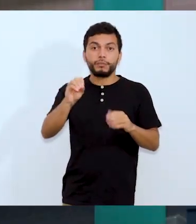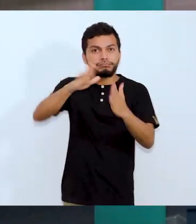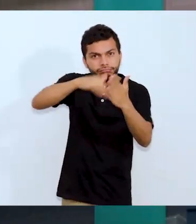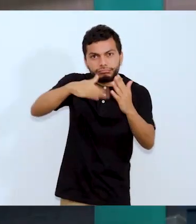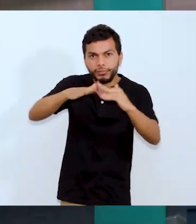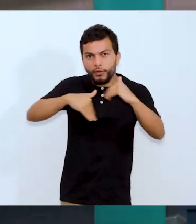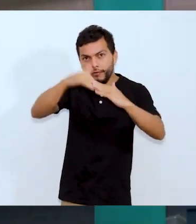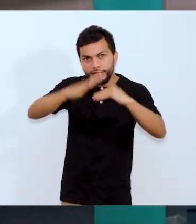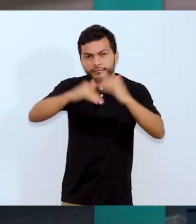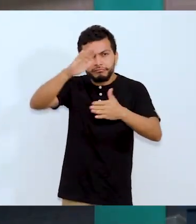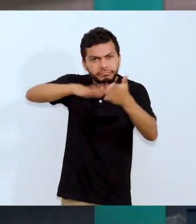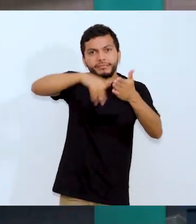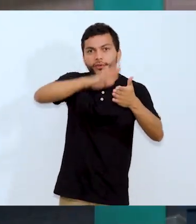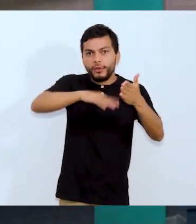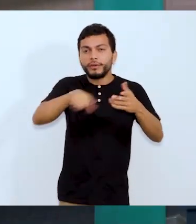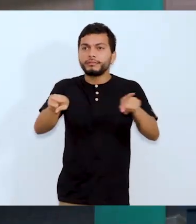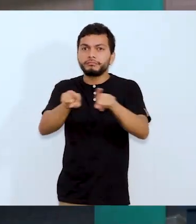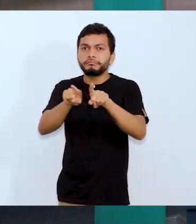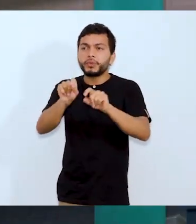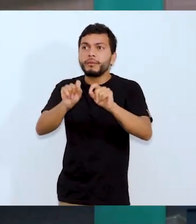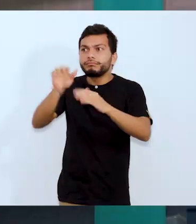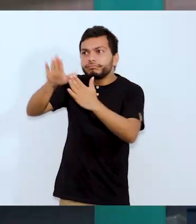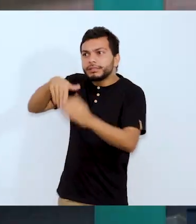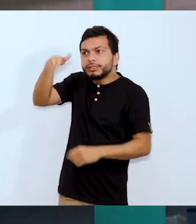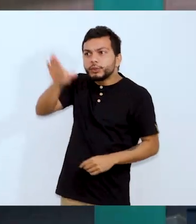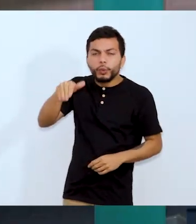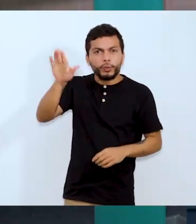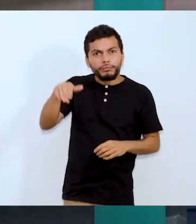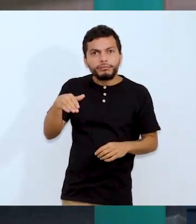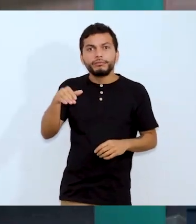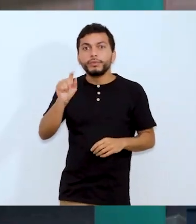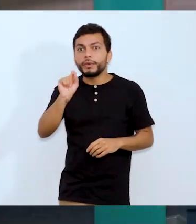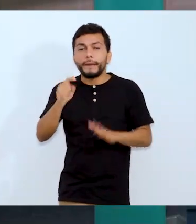do Amaral, onde ela imortaliza esses rostos, nos